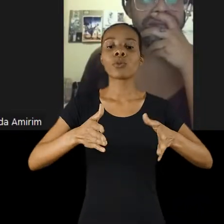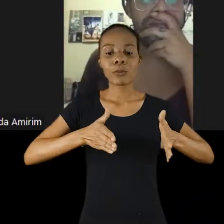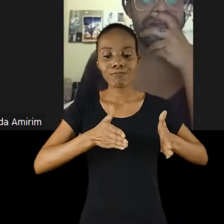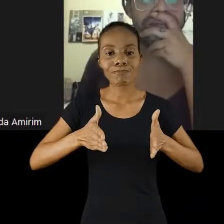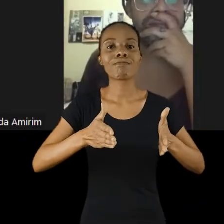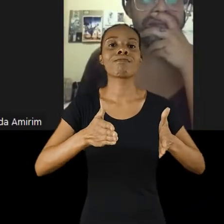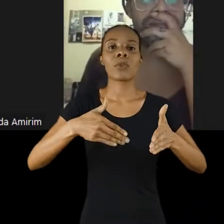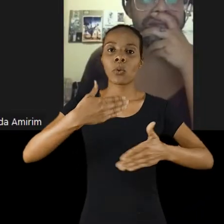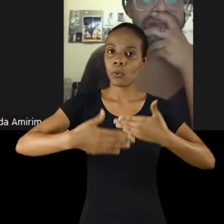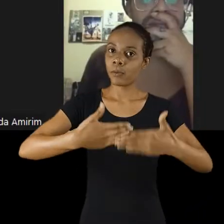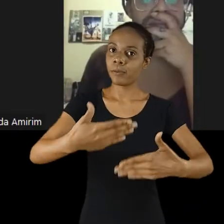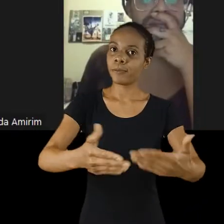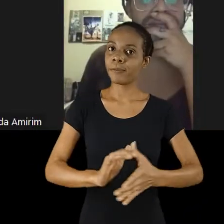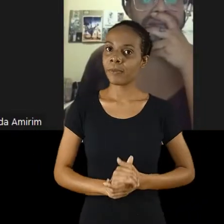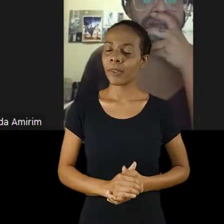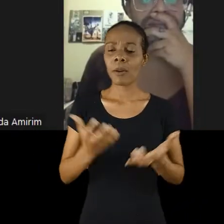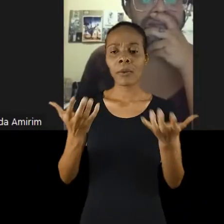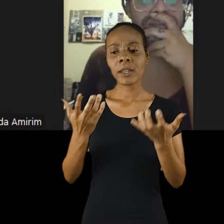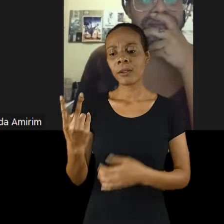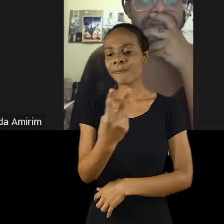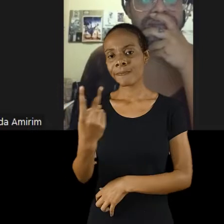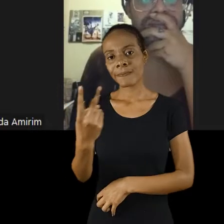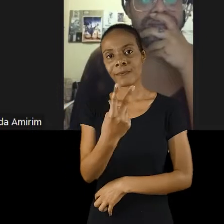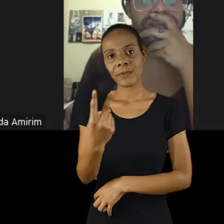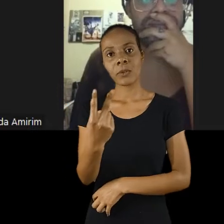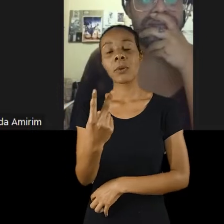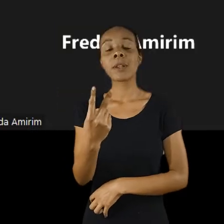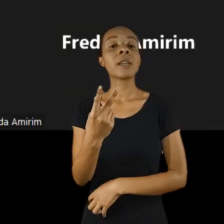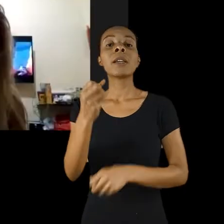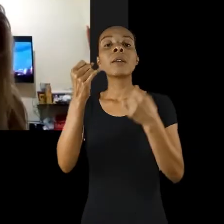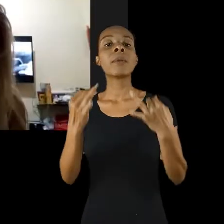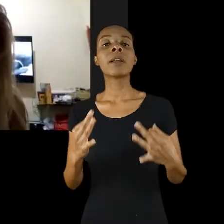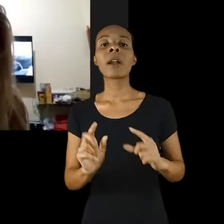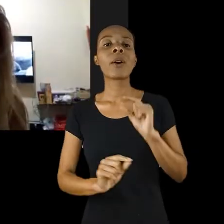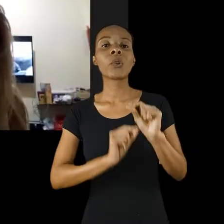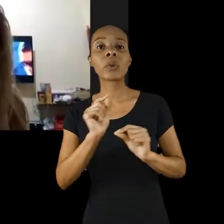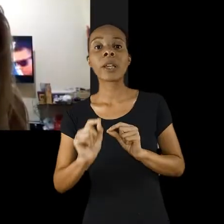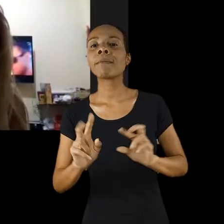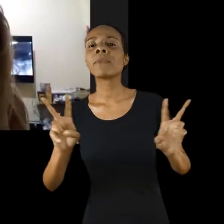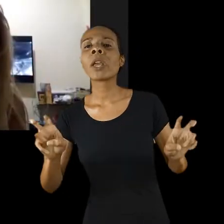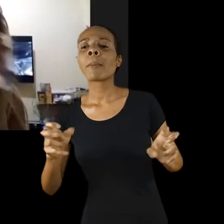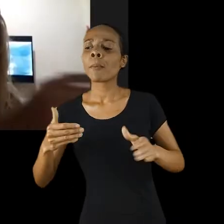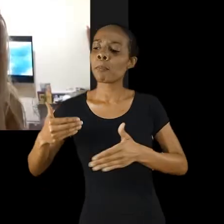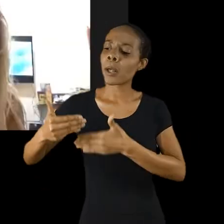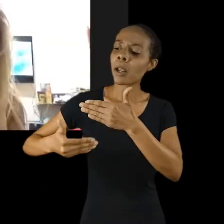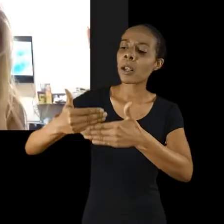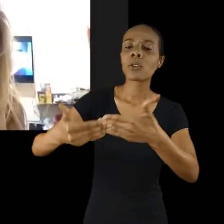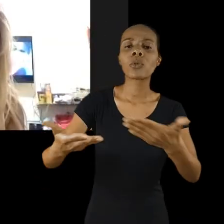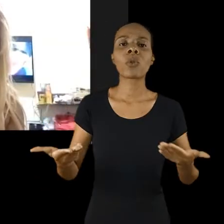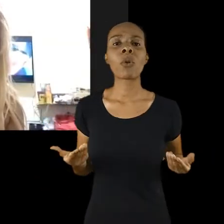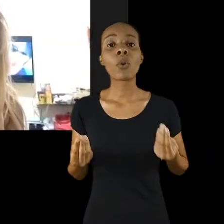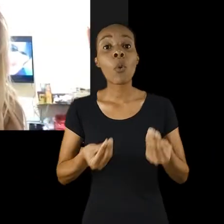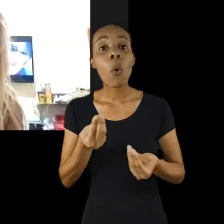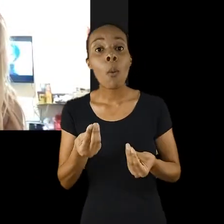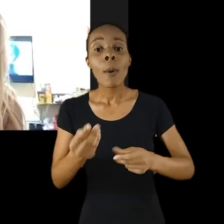queria entender assim, de vocês como tem sido essa trajetória em meio a tantas questões, assim, em meio a um país genocida, em